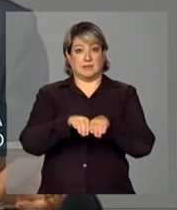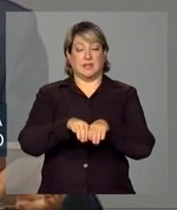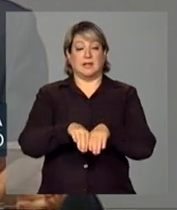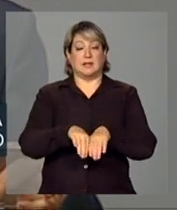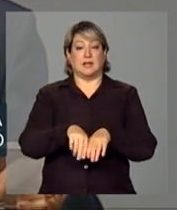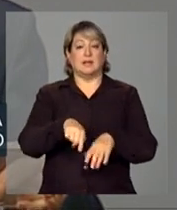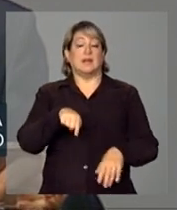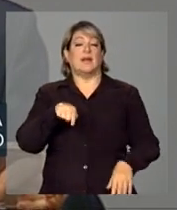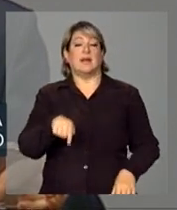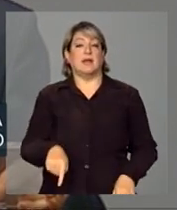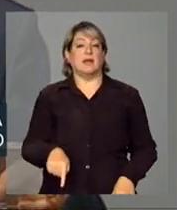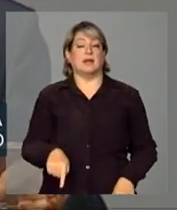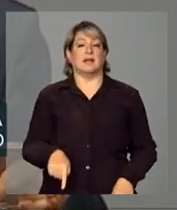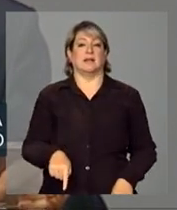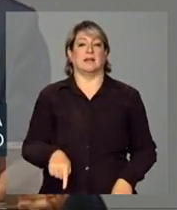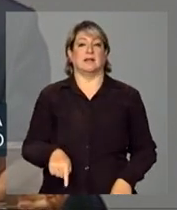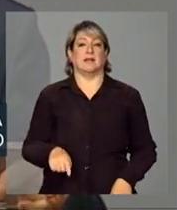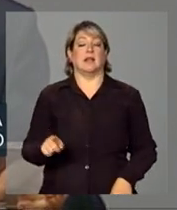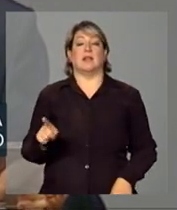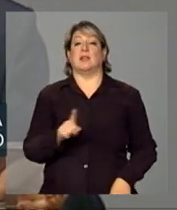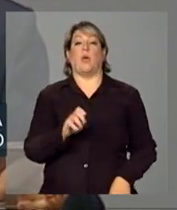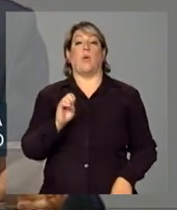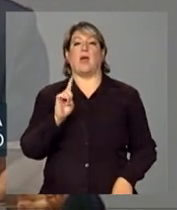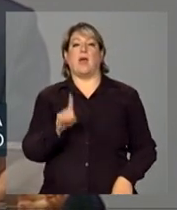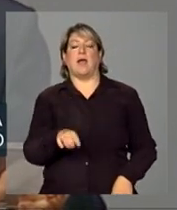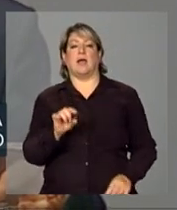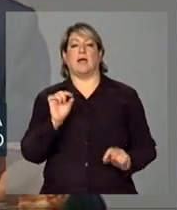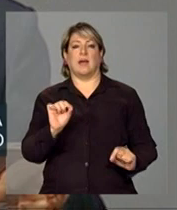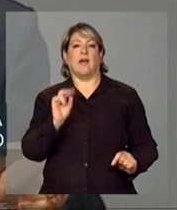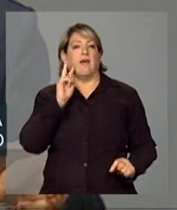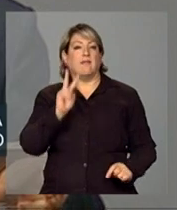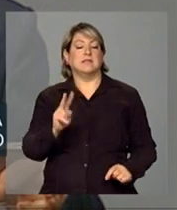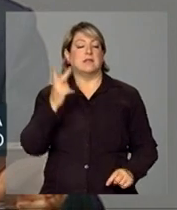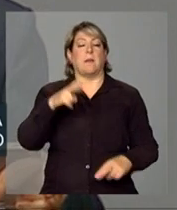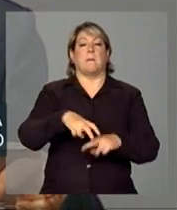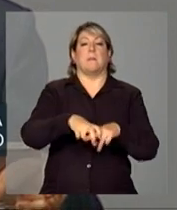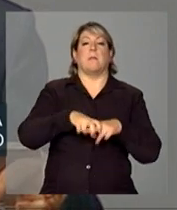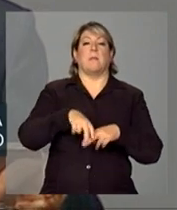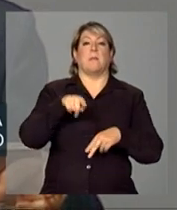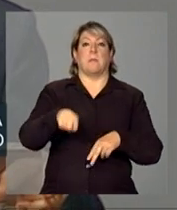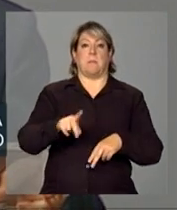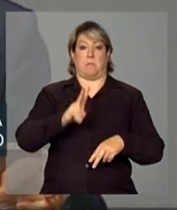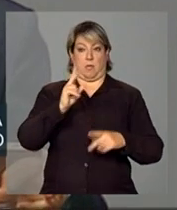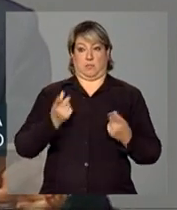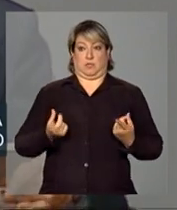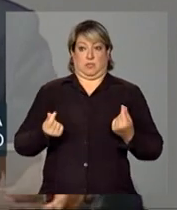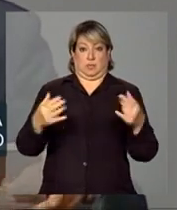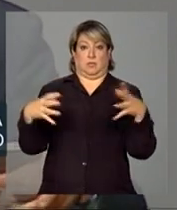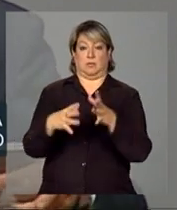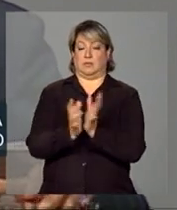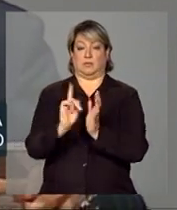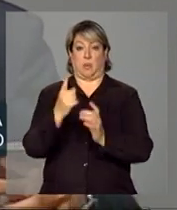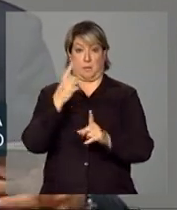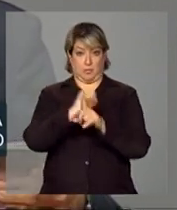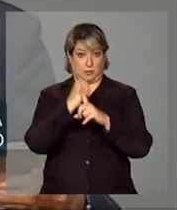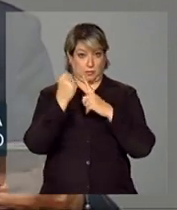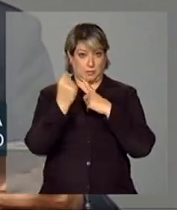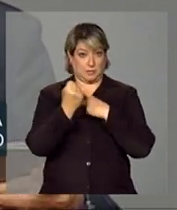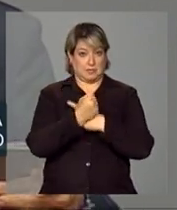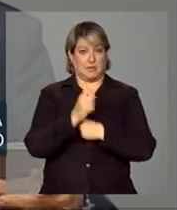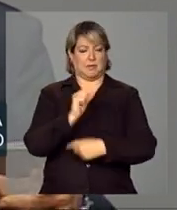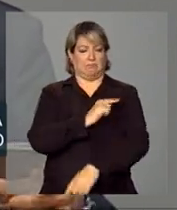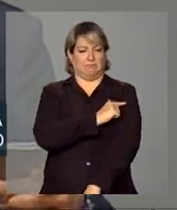não é medida pelo poder econômico dos mais ricos. Uma sociedade digna